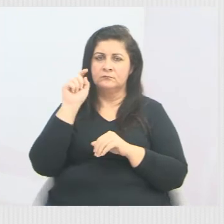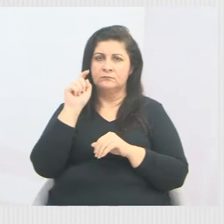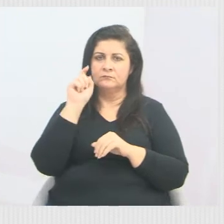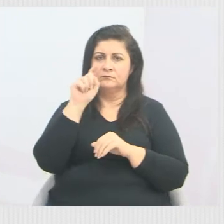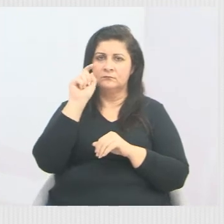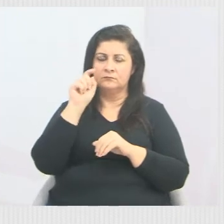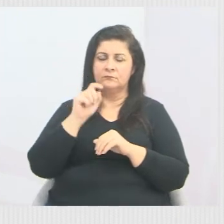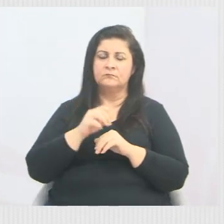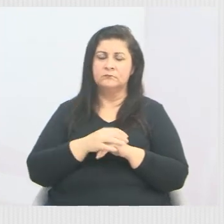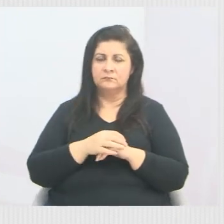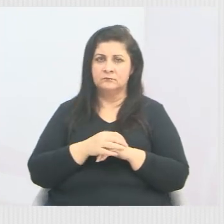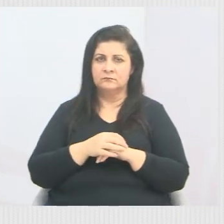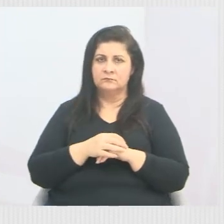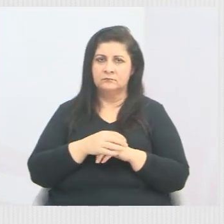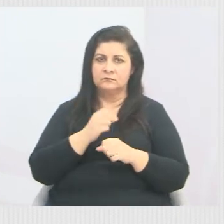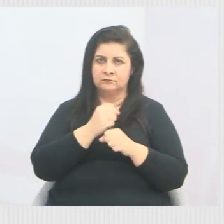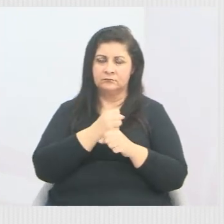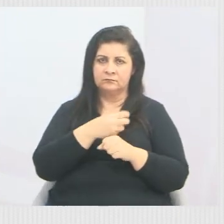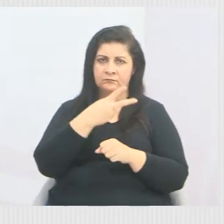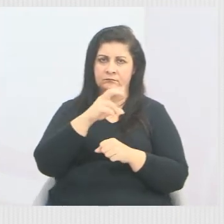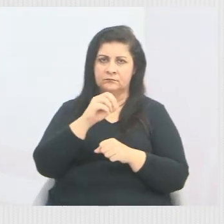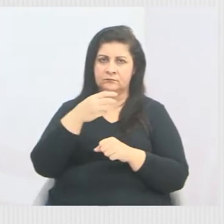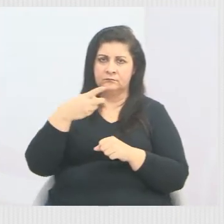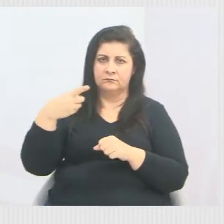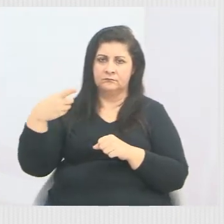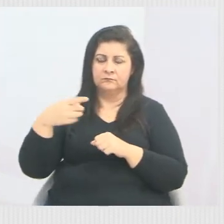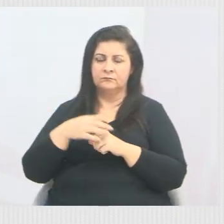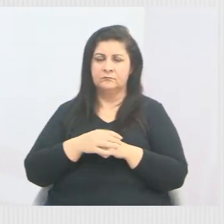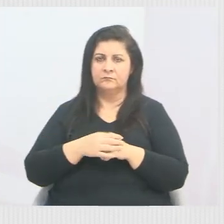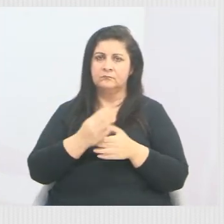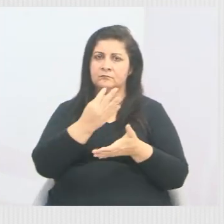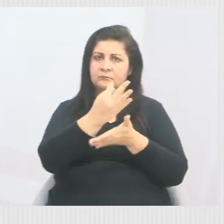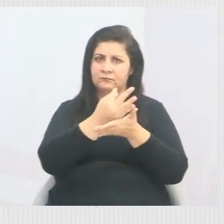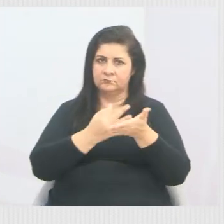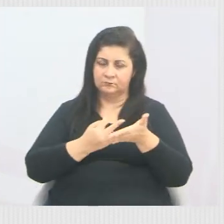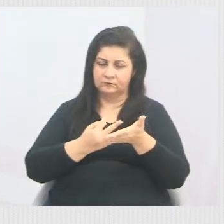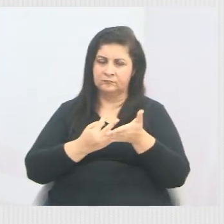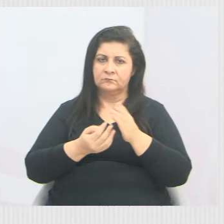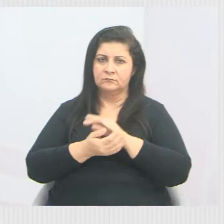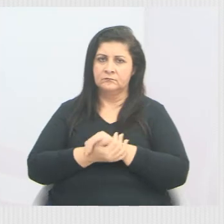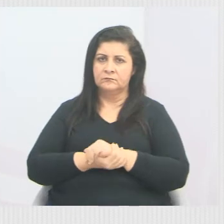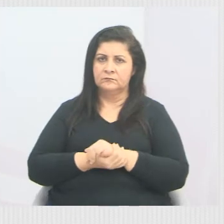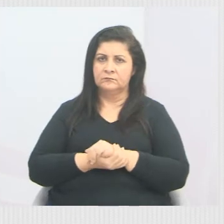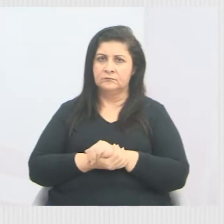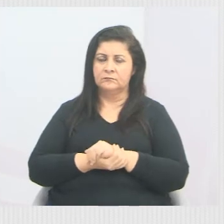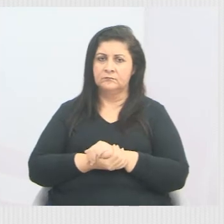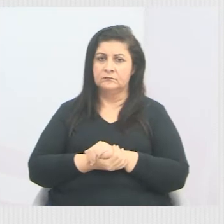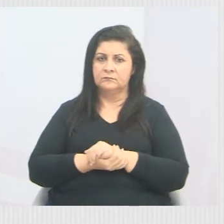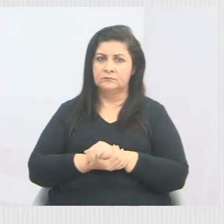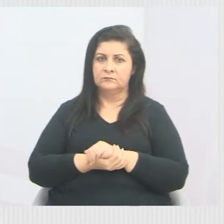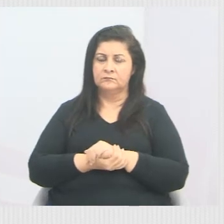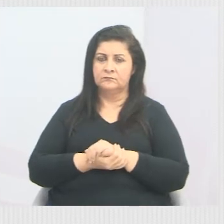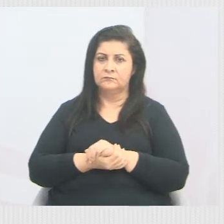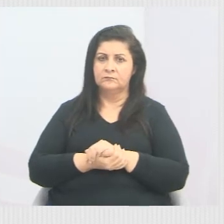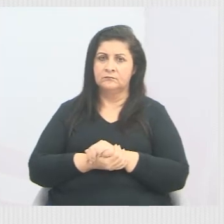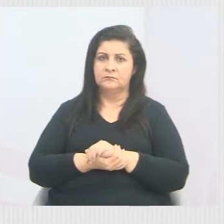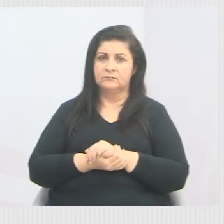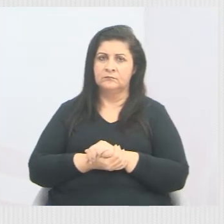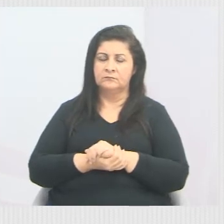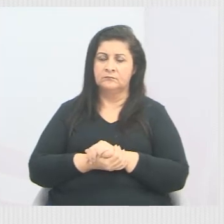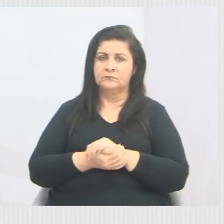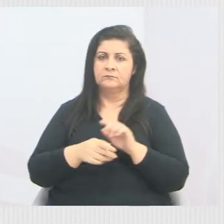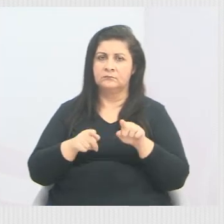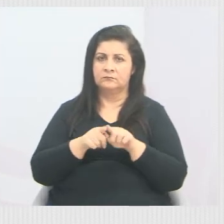no exercício 2021, no relatório de gestão fiscal, que é o RGF, e no RREO, que